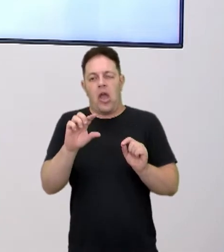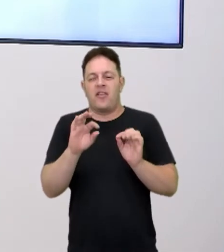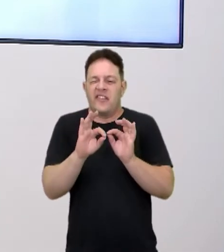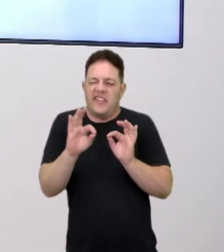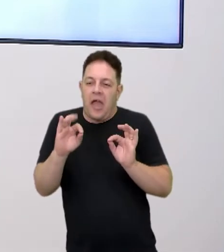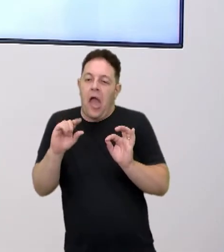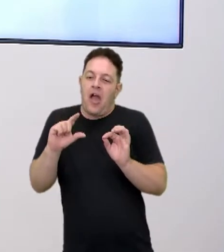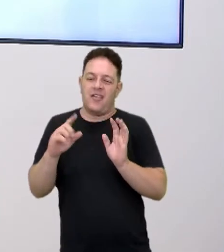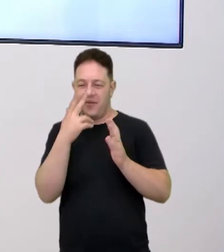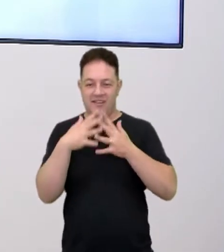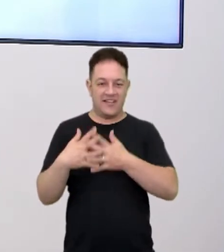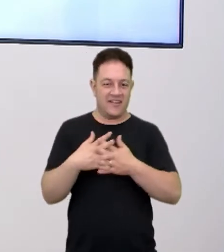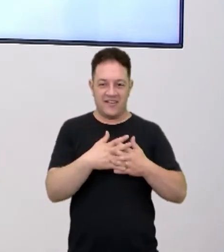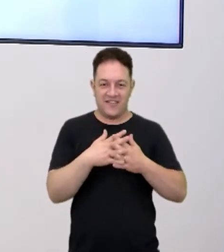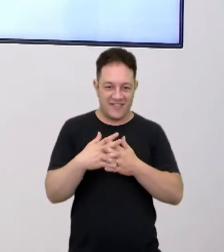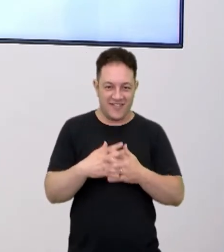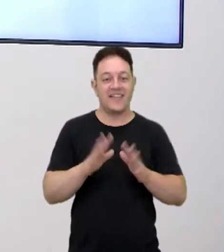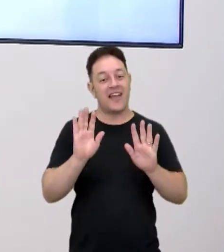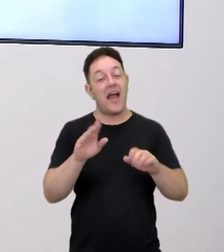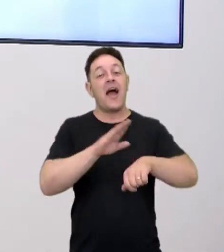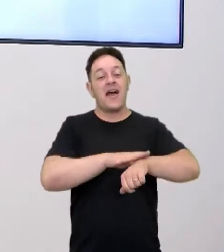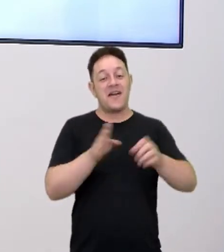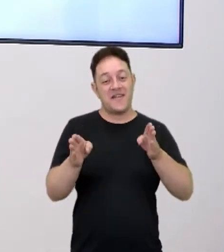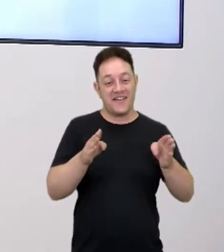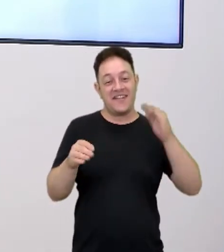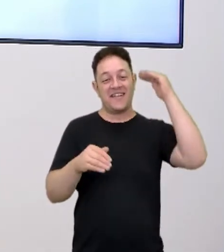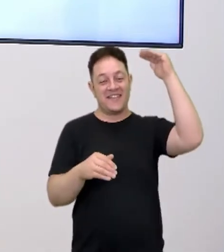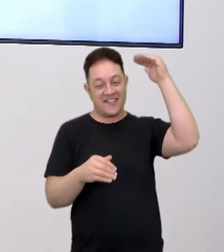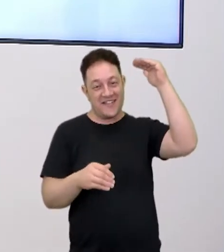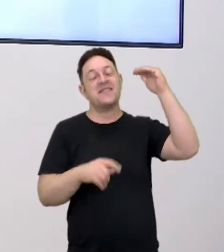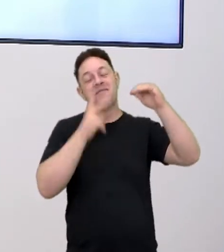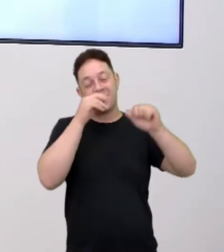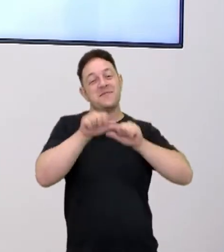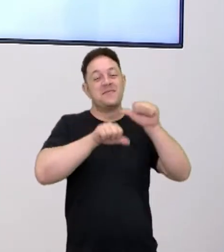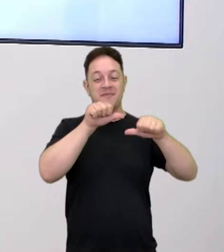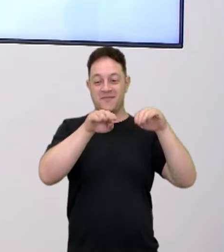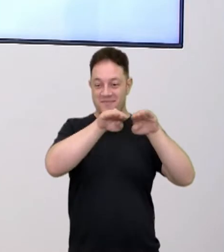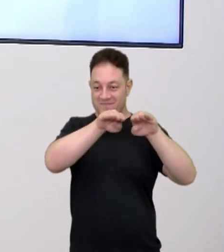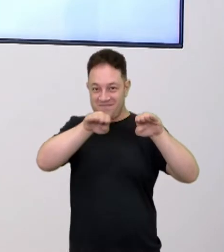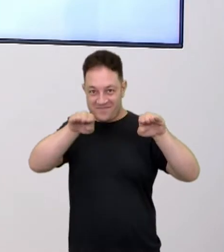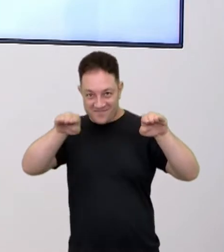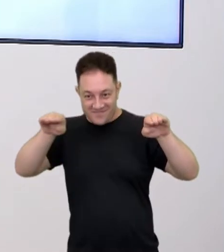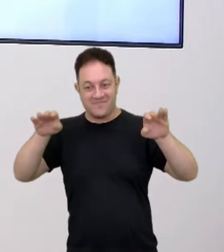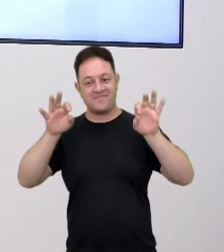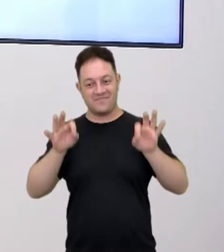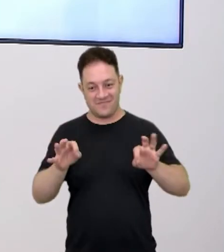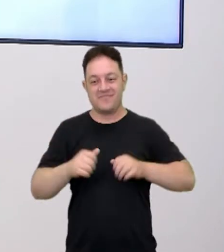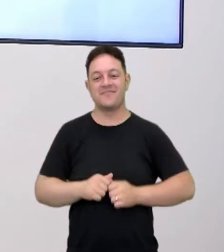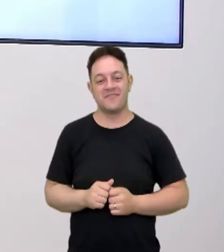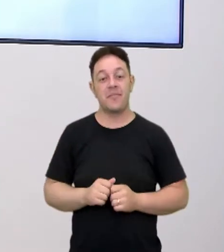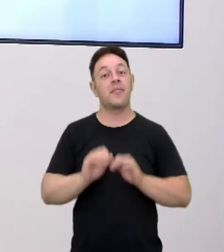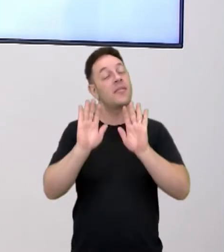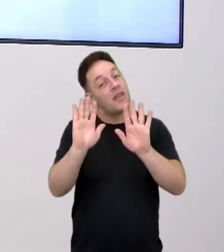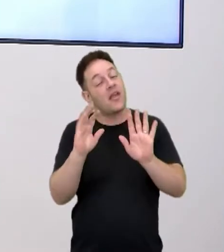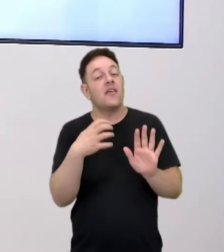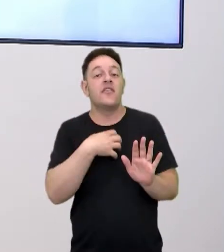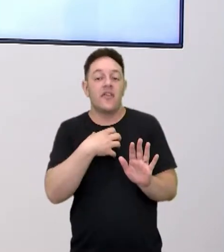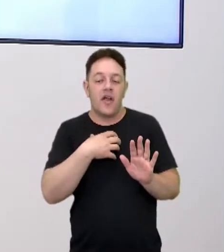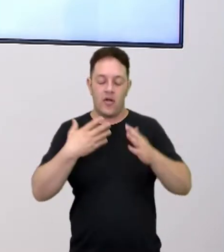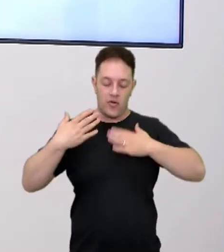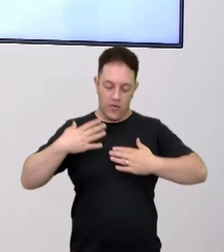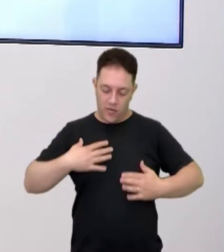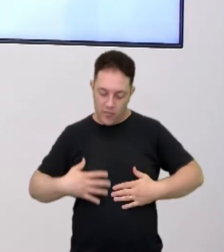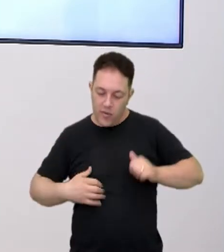momento meio confuso. Na fase adulta, essa mudança estabiliza, né? Então, biologicamente, a gente